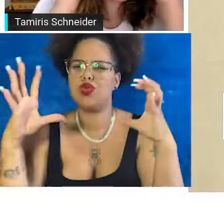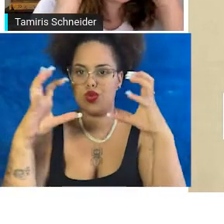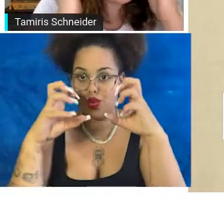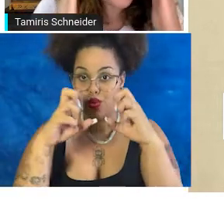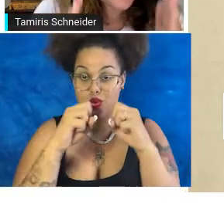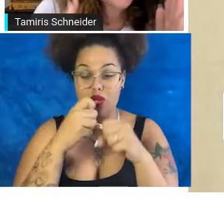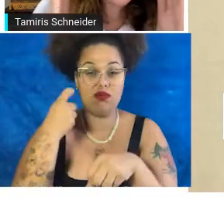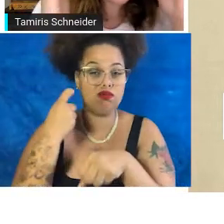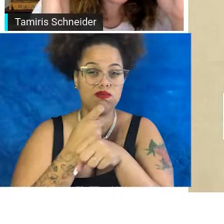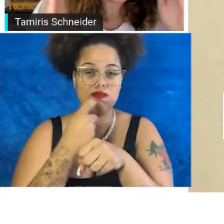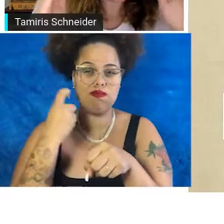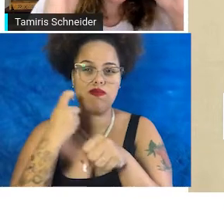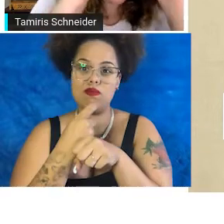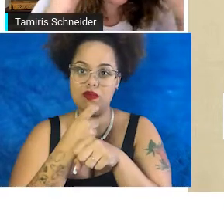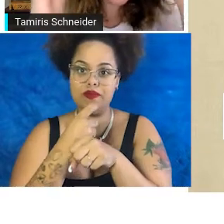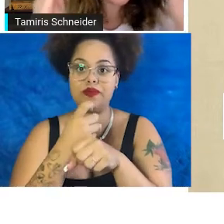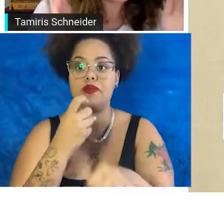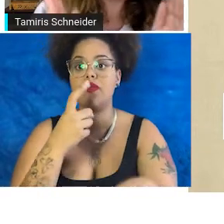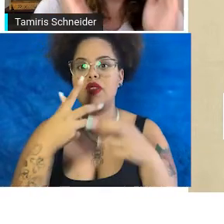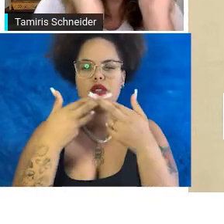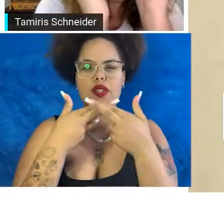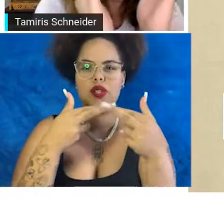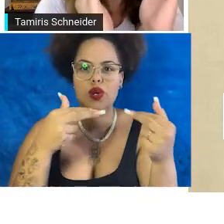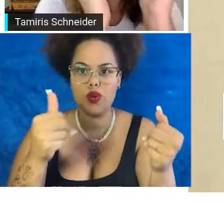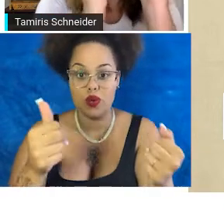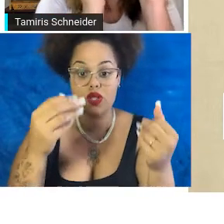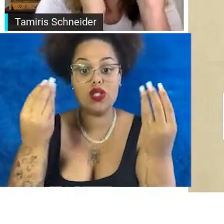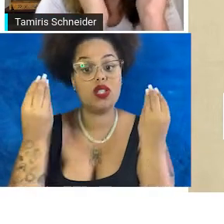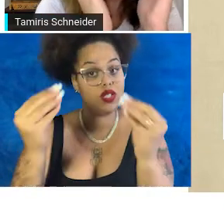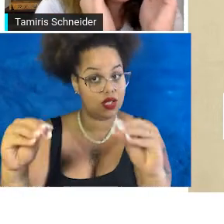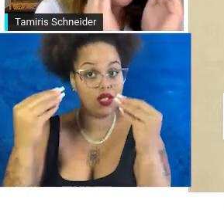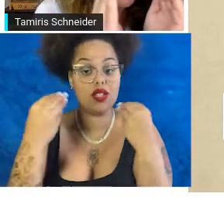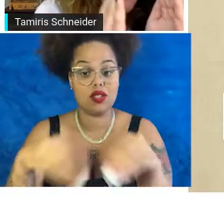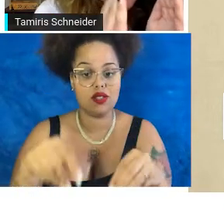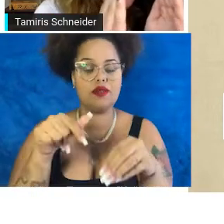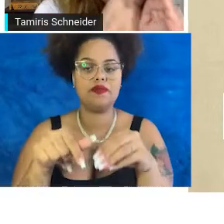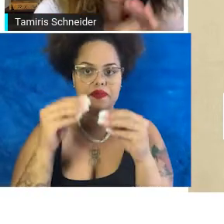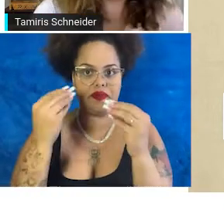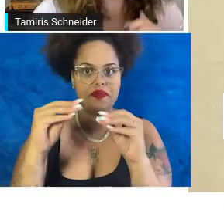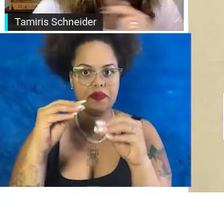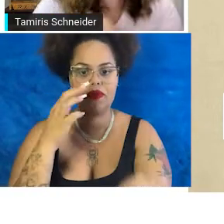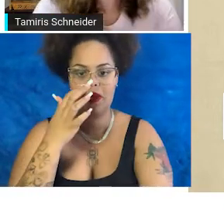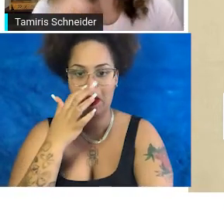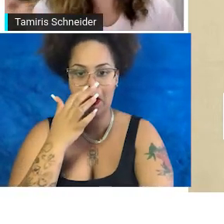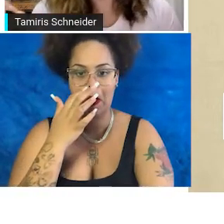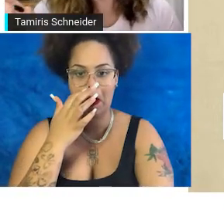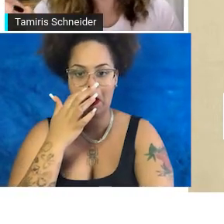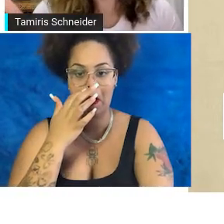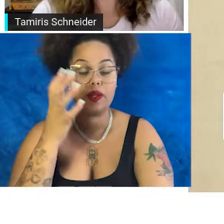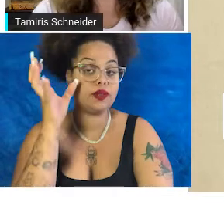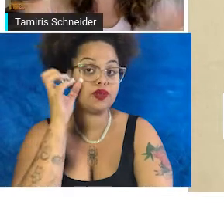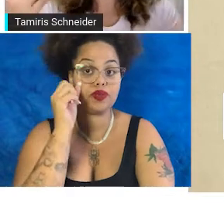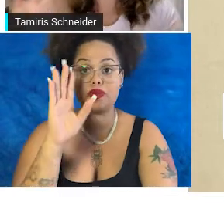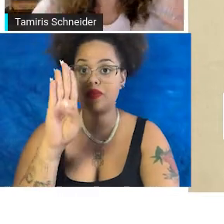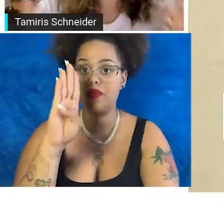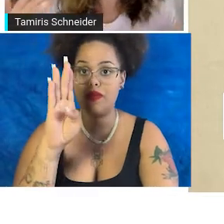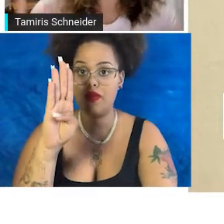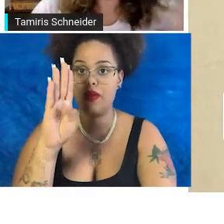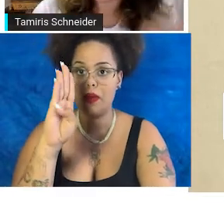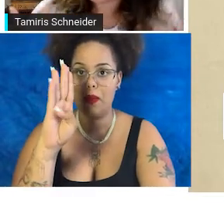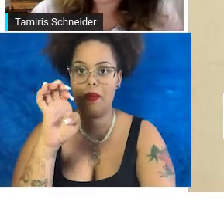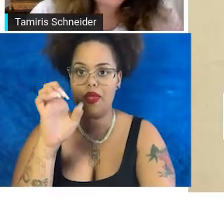é a rigidez dessa coisa dentro desses elementos. Para o quarto da Beatriz, que é uma